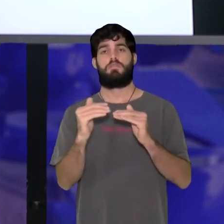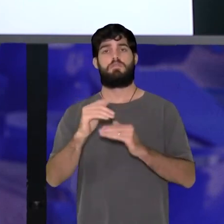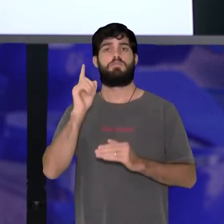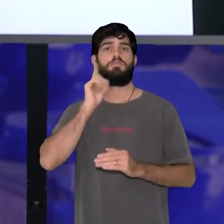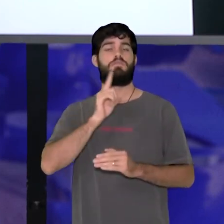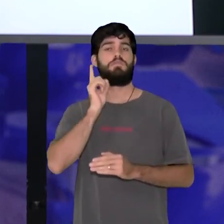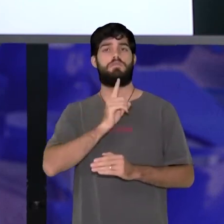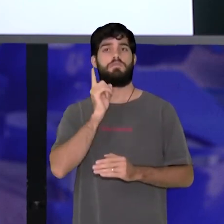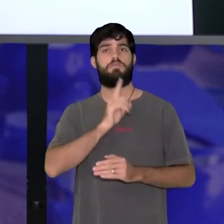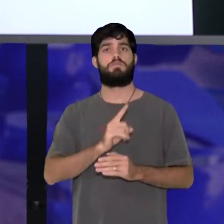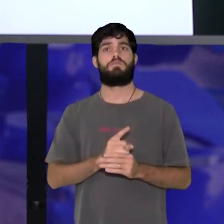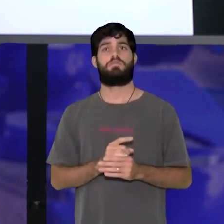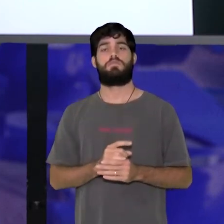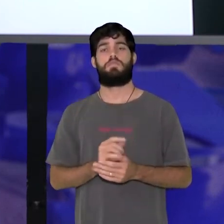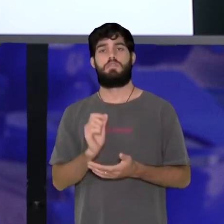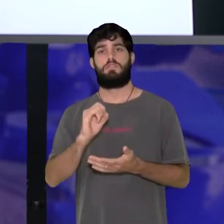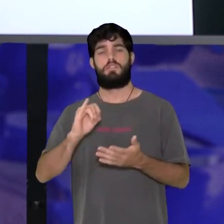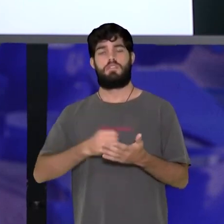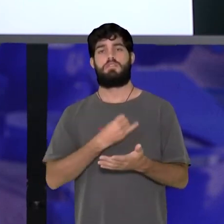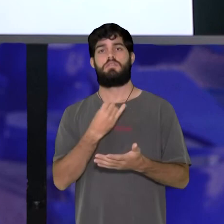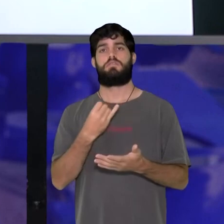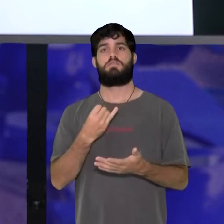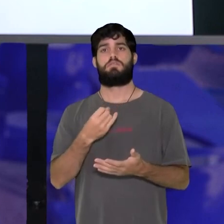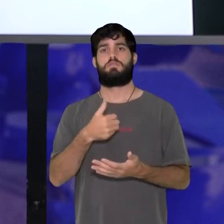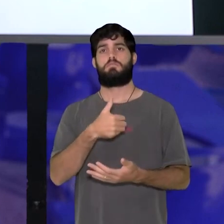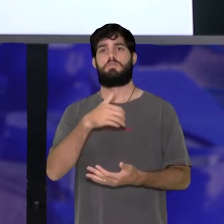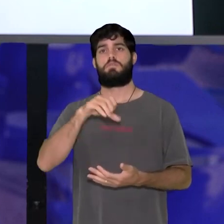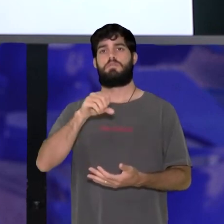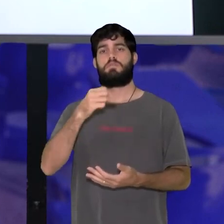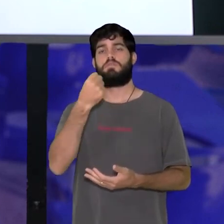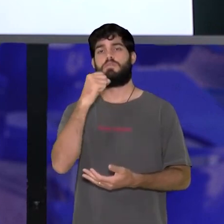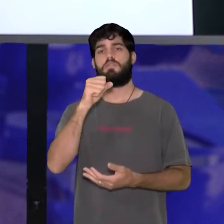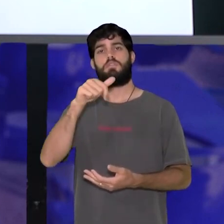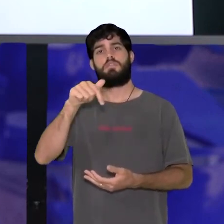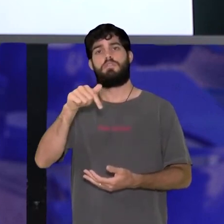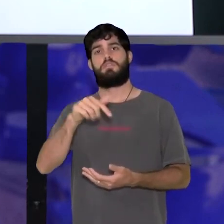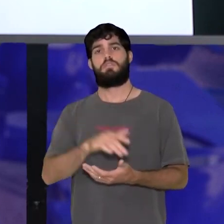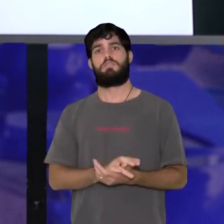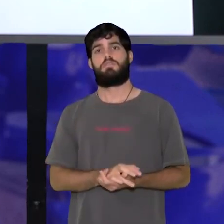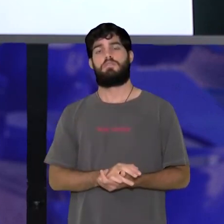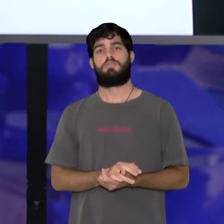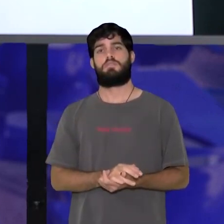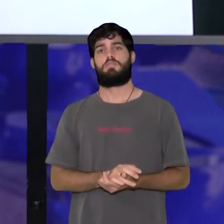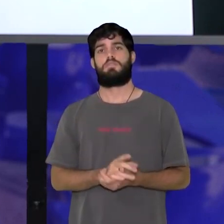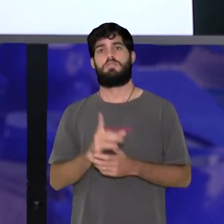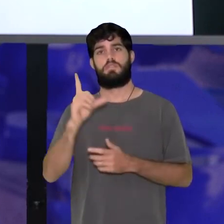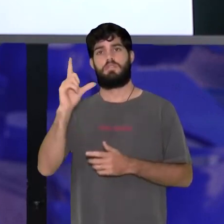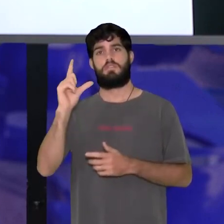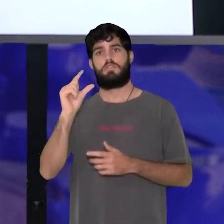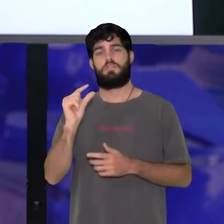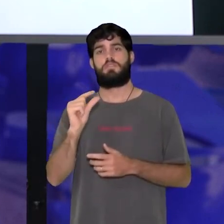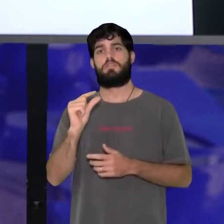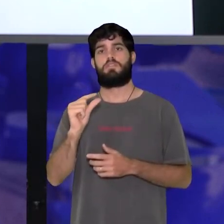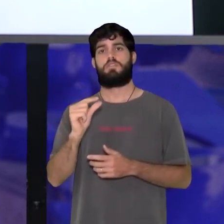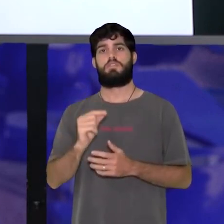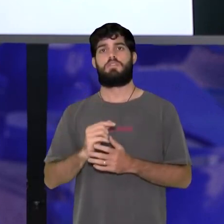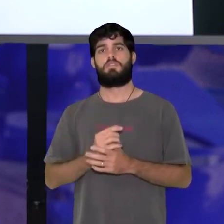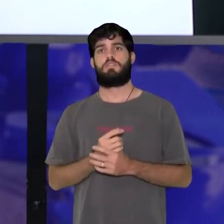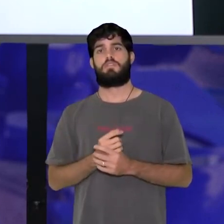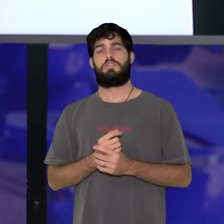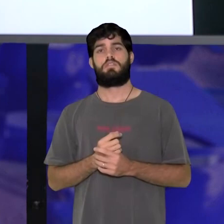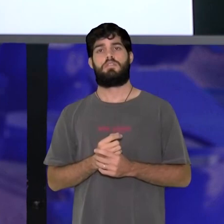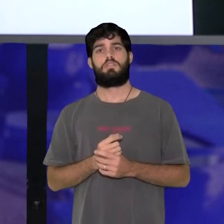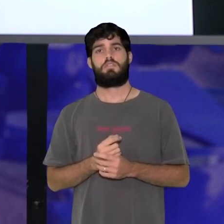com os Estados Unidos assinado em 1987 para diminuir o